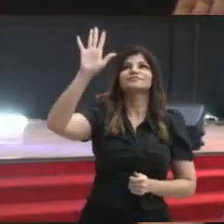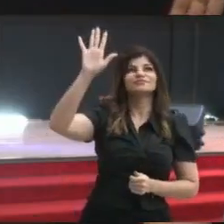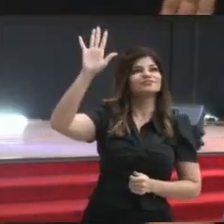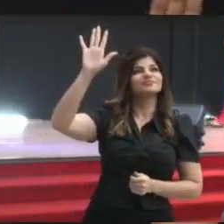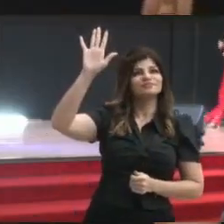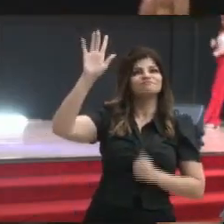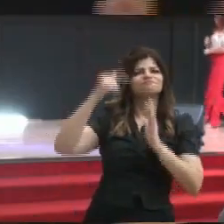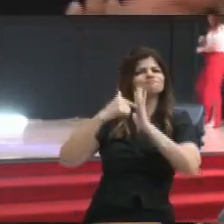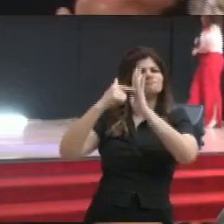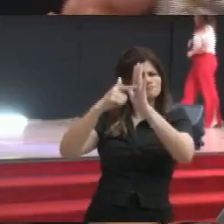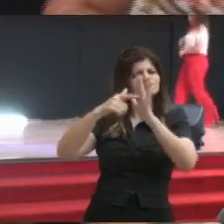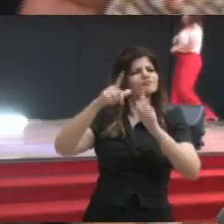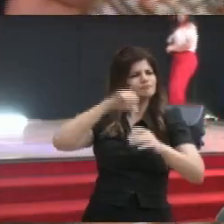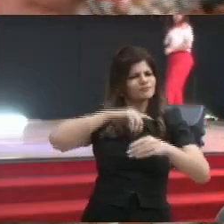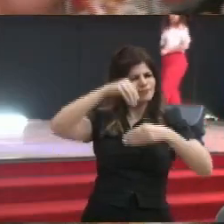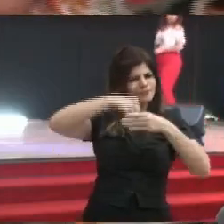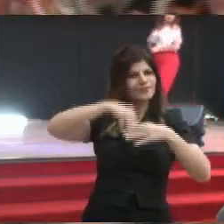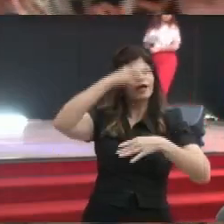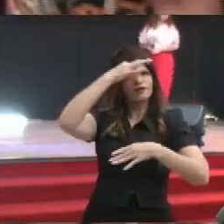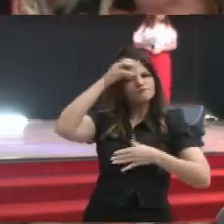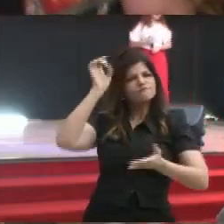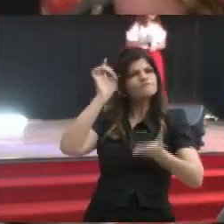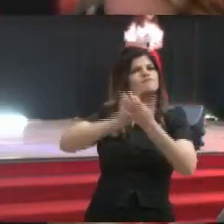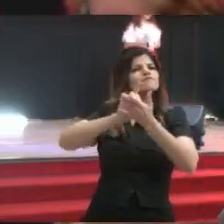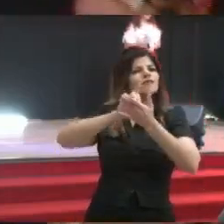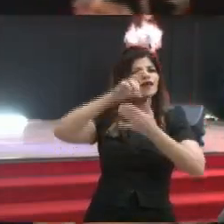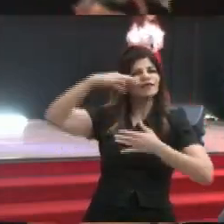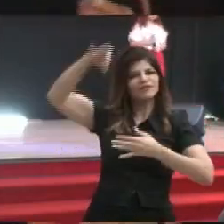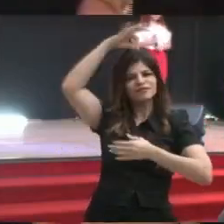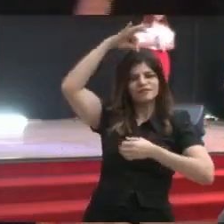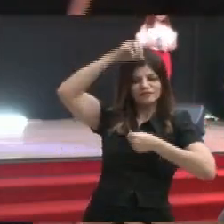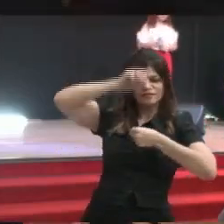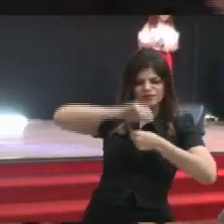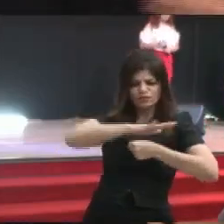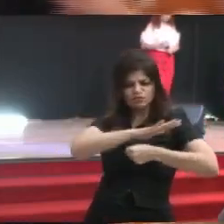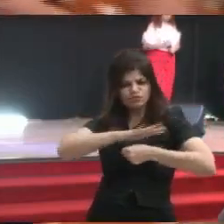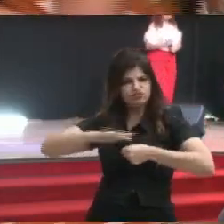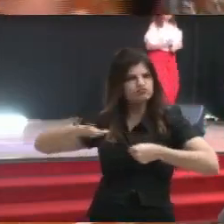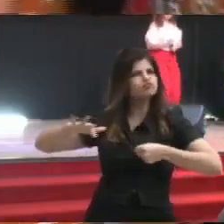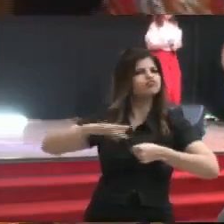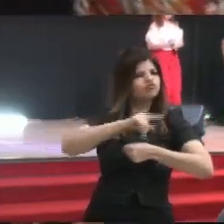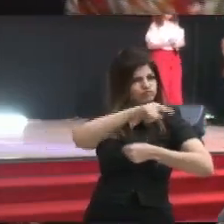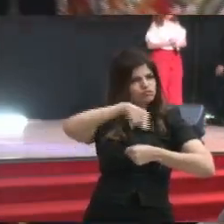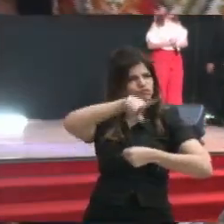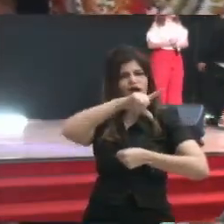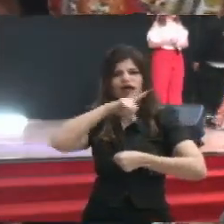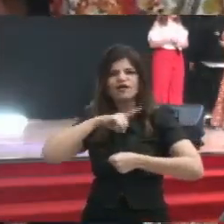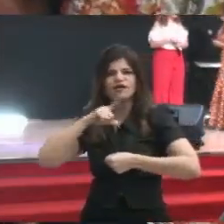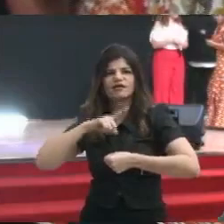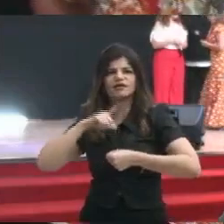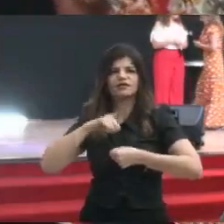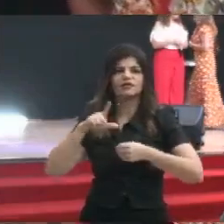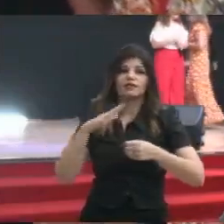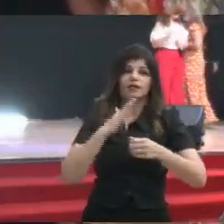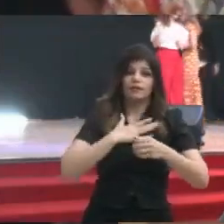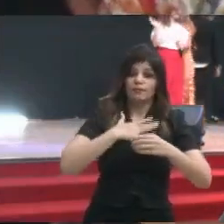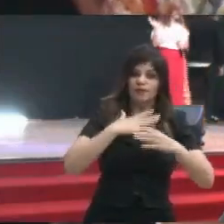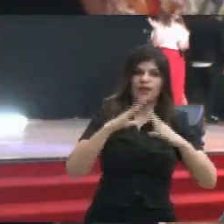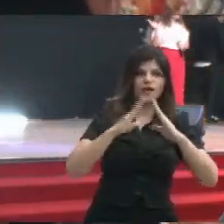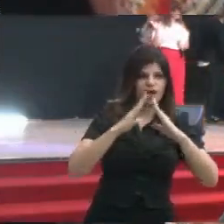crente pentecostal, avivado, cheio do Espírito Santo, cheio da glória de Deus. Vamos lá, diga: minha